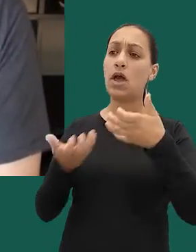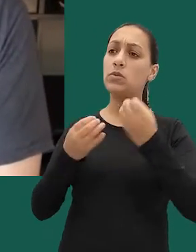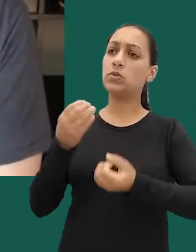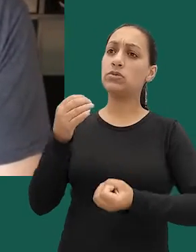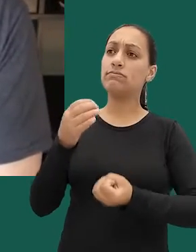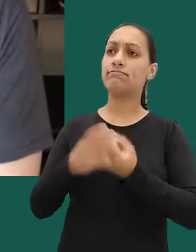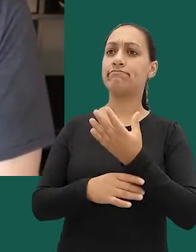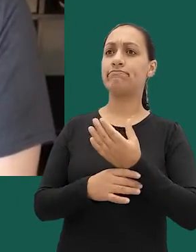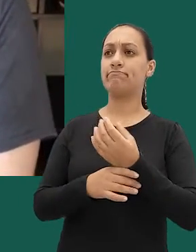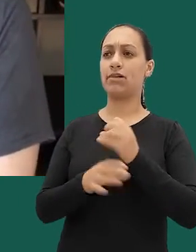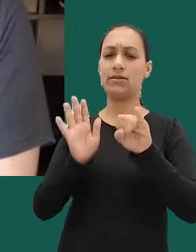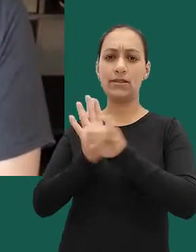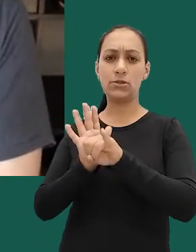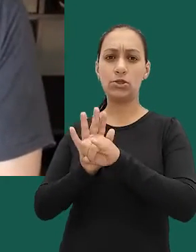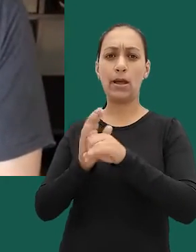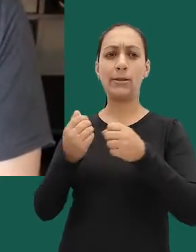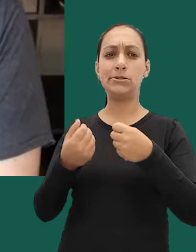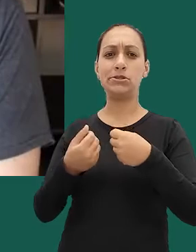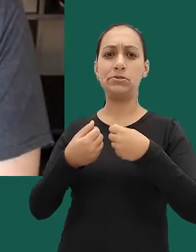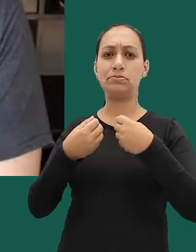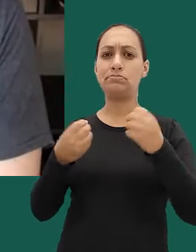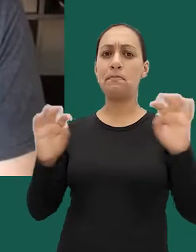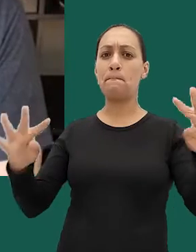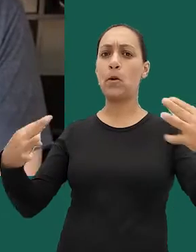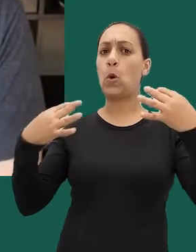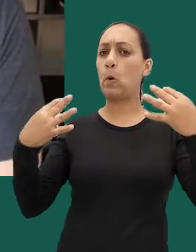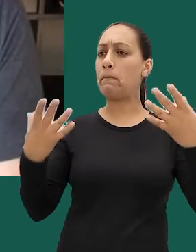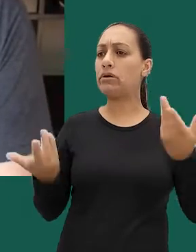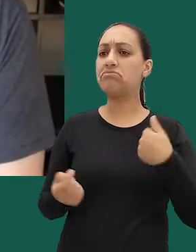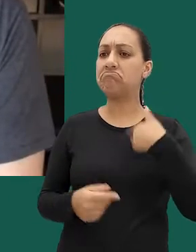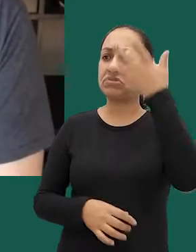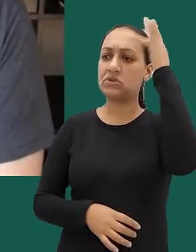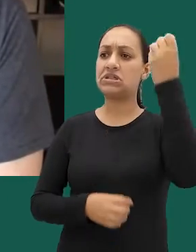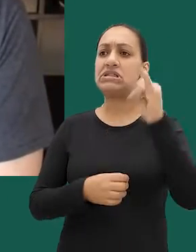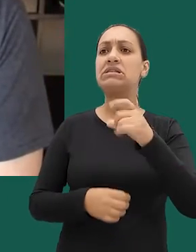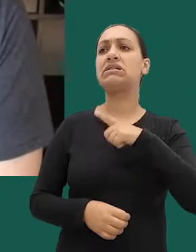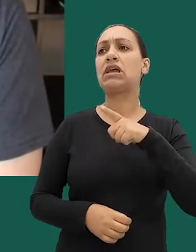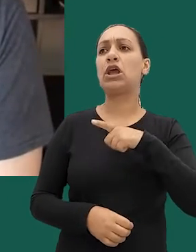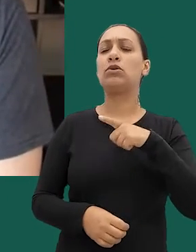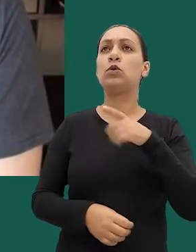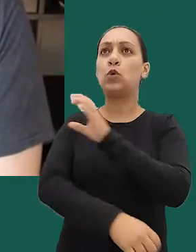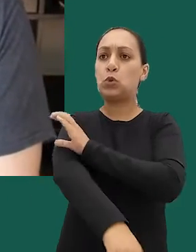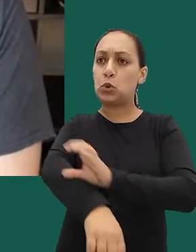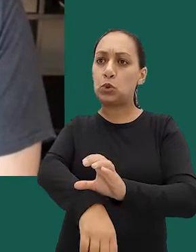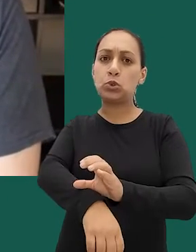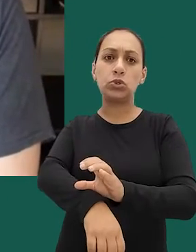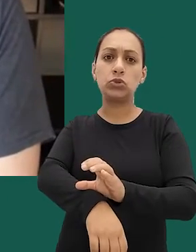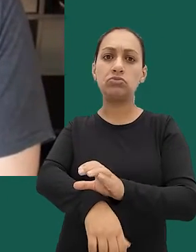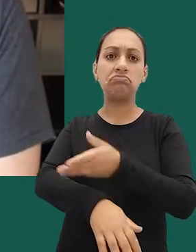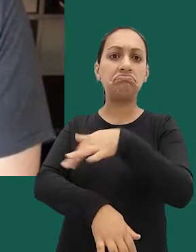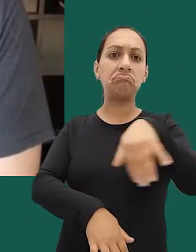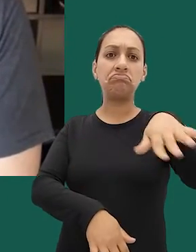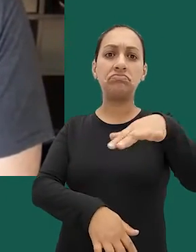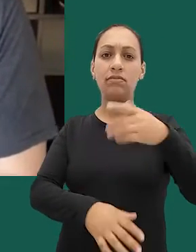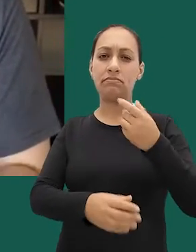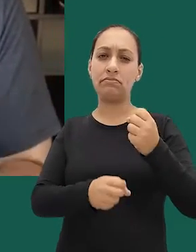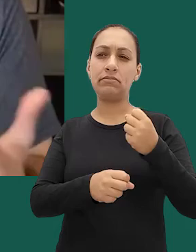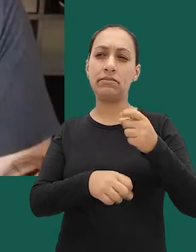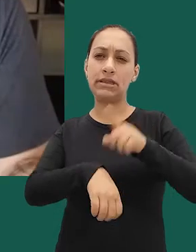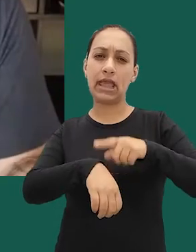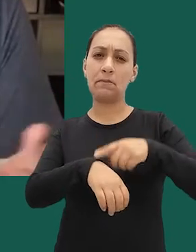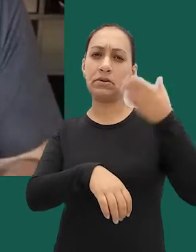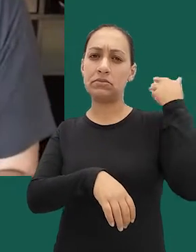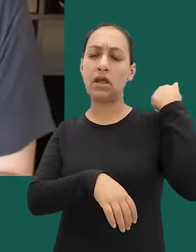Eu não sei como, não sei se tem curso por aí, isso há muito tempo atrás. E eu acho que eu estou pronto com o inglês para falar em